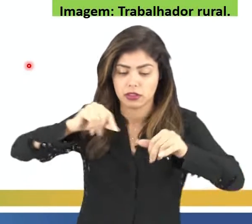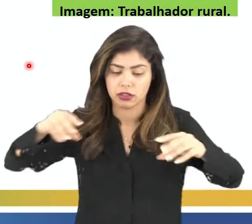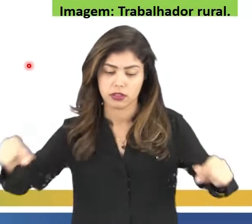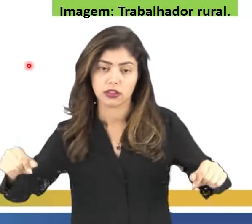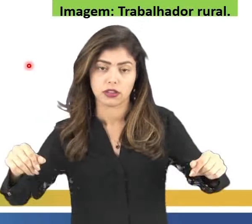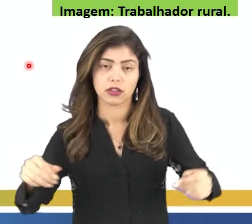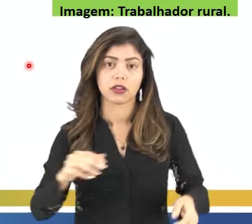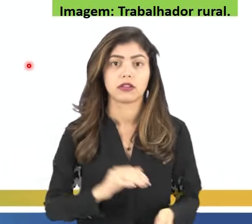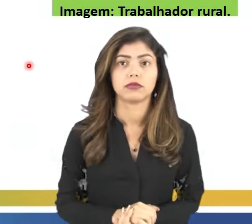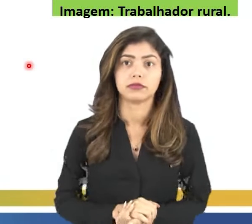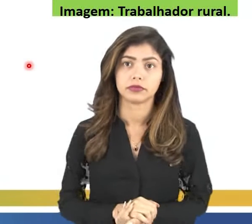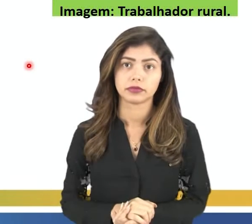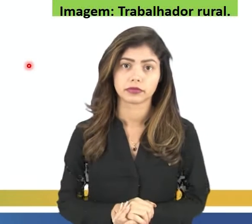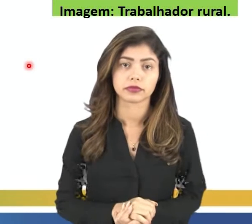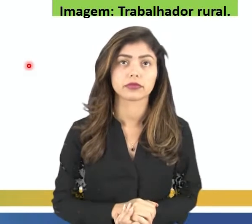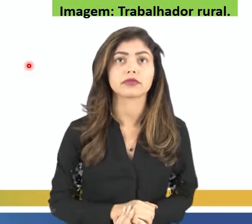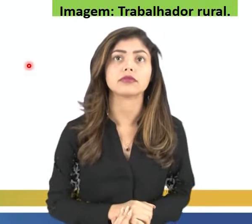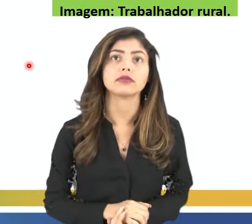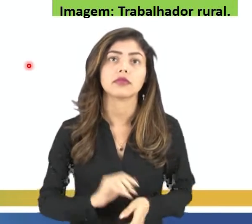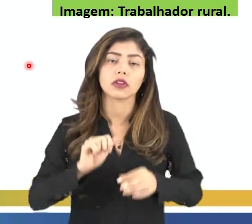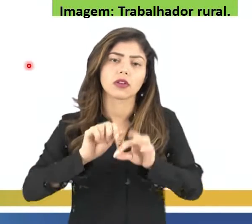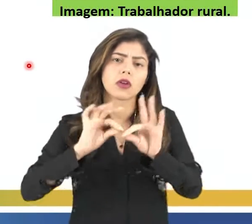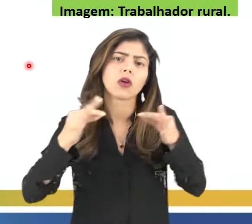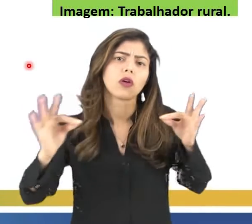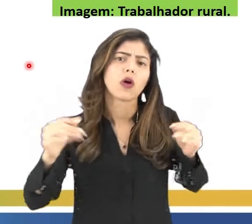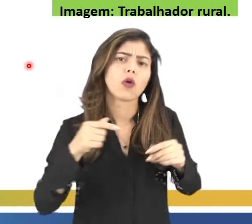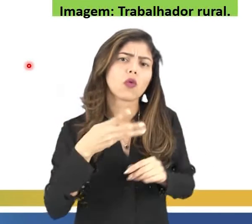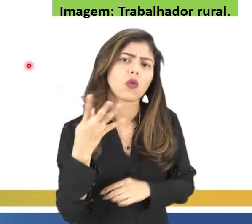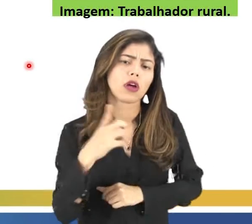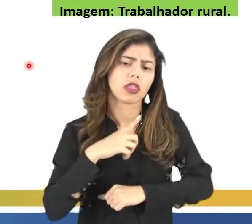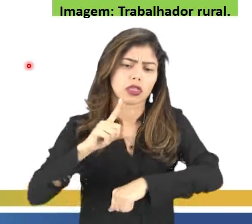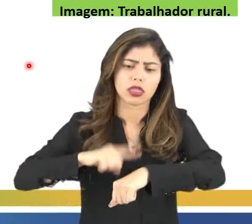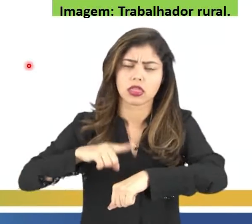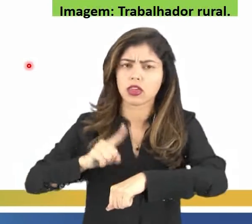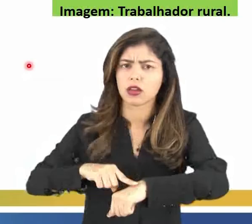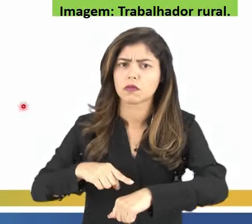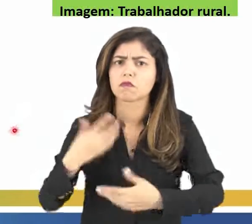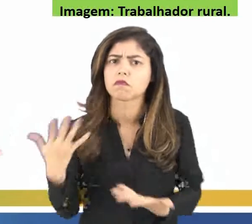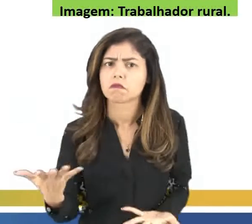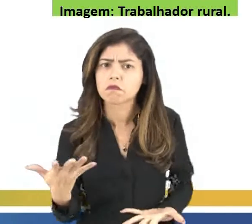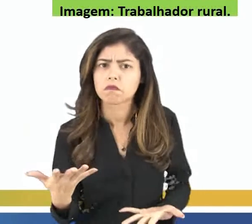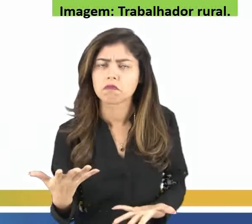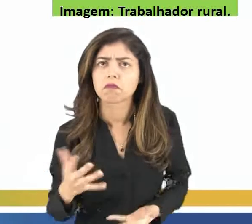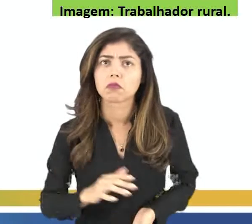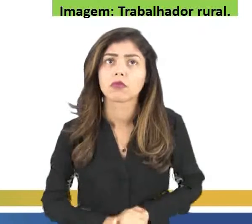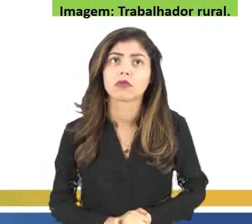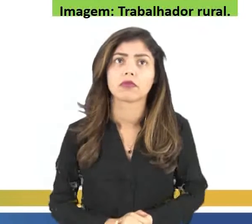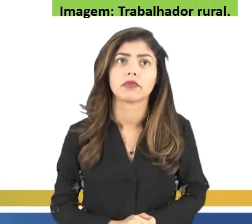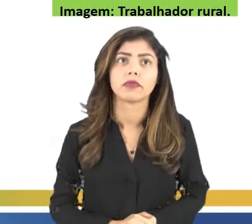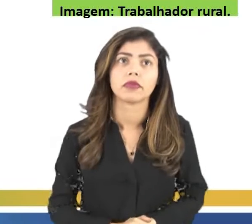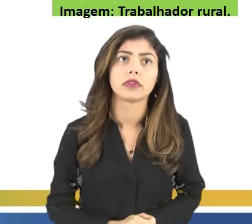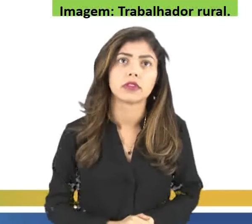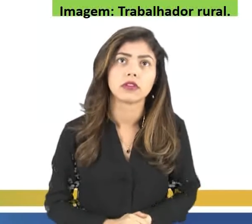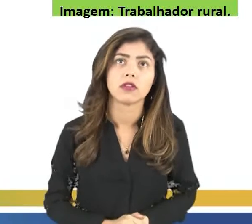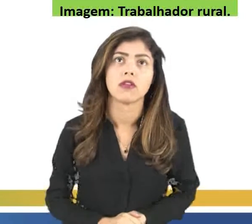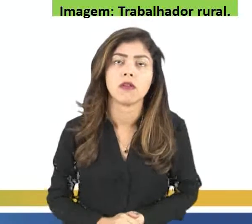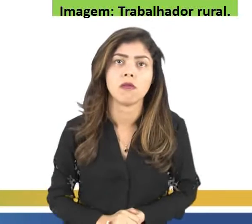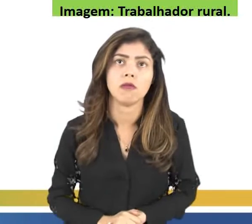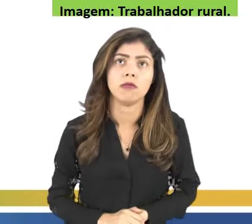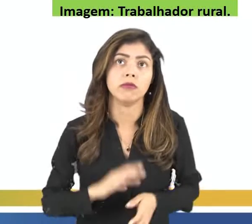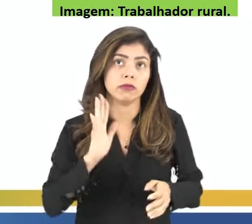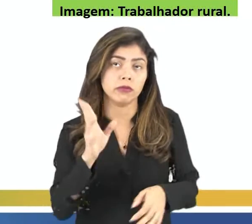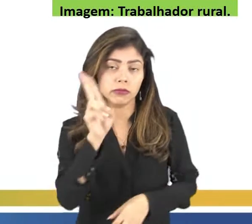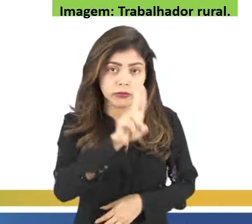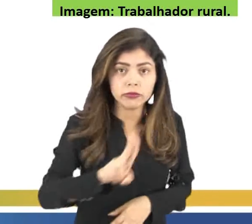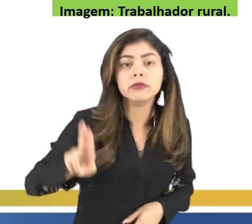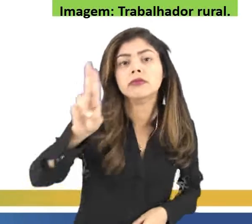12 metros de raio, quanto tempo o trabalhador gastaria para limpar esse terreno? É bem possível que você esteja